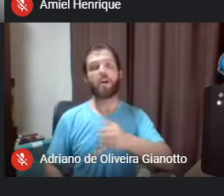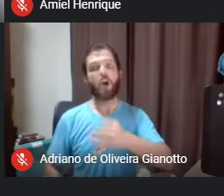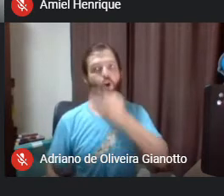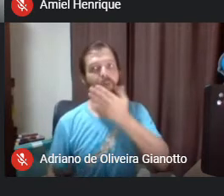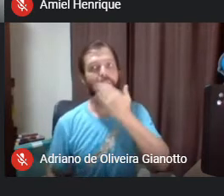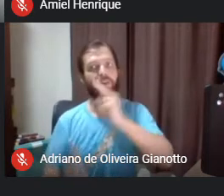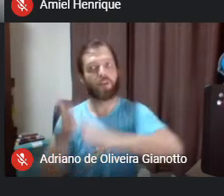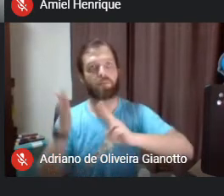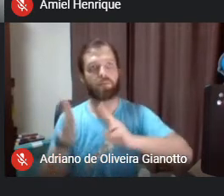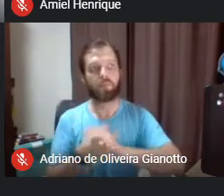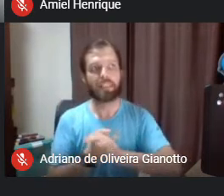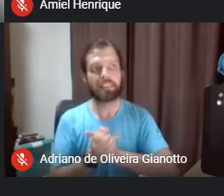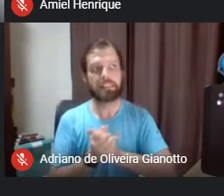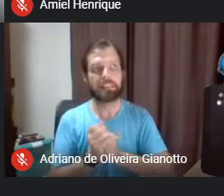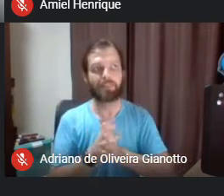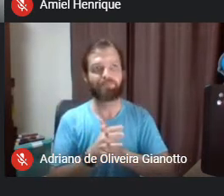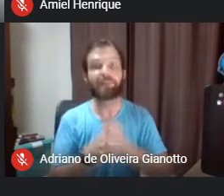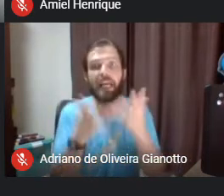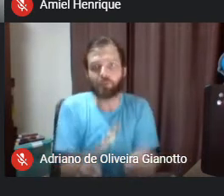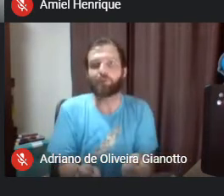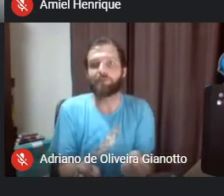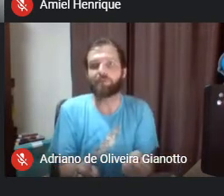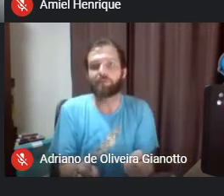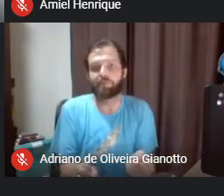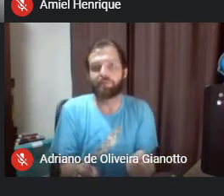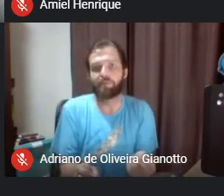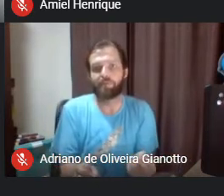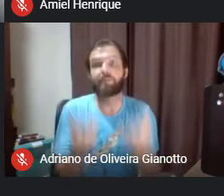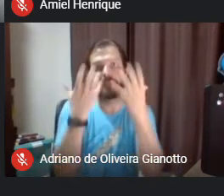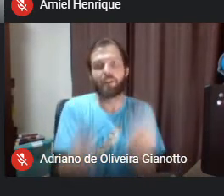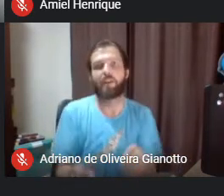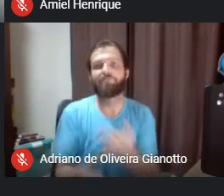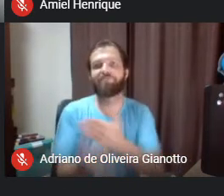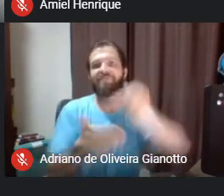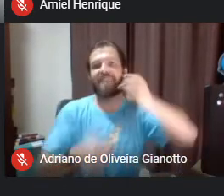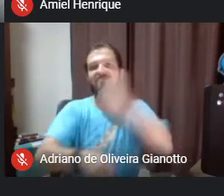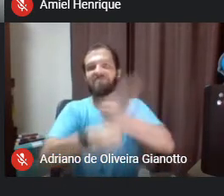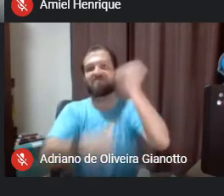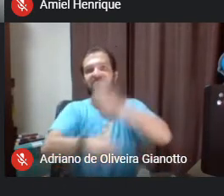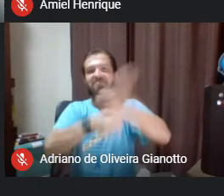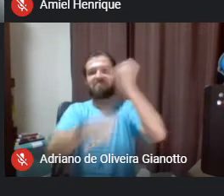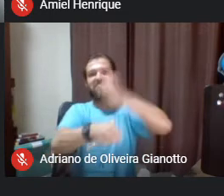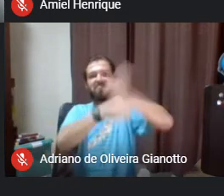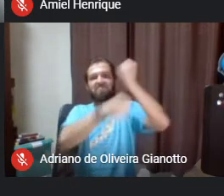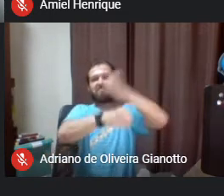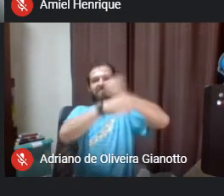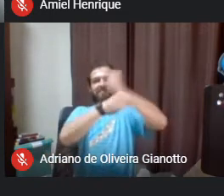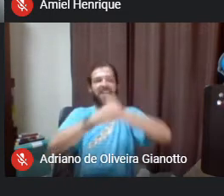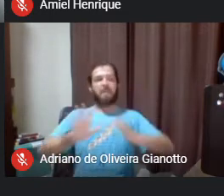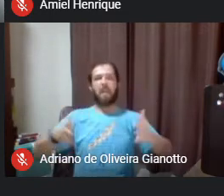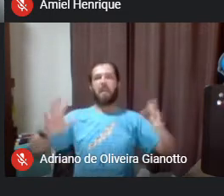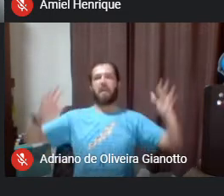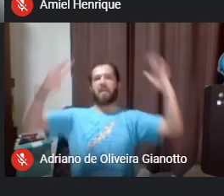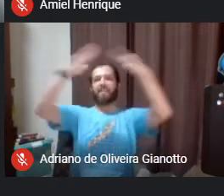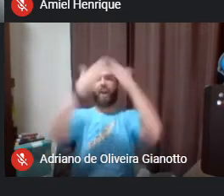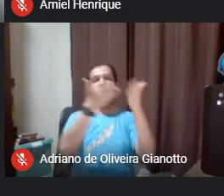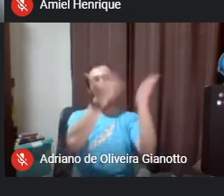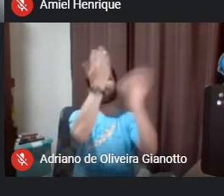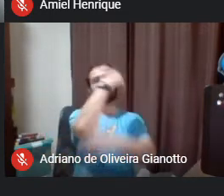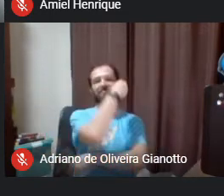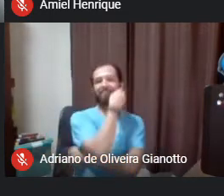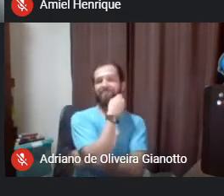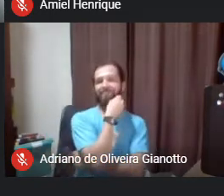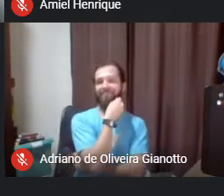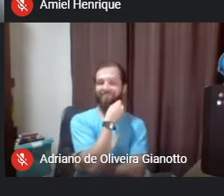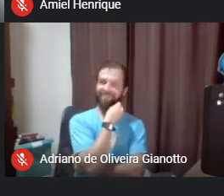várias escolas para surdos. É melhor nós criarmos uma universidade. E ele aceitou. E começaram a